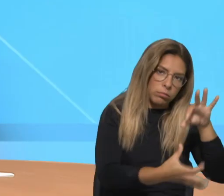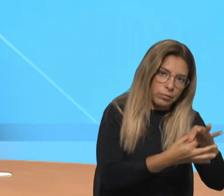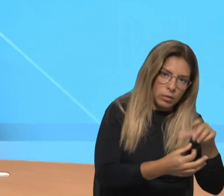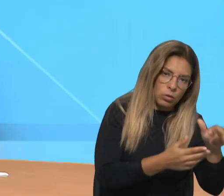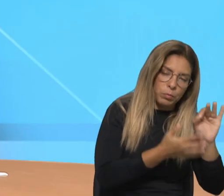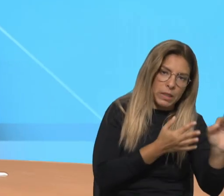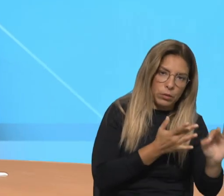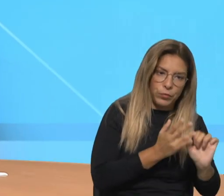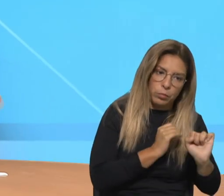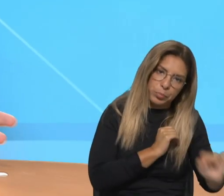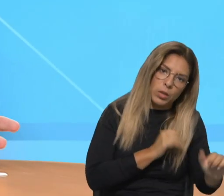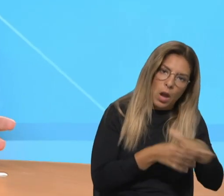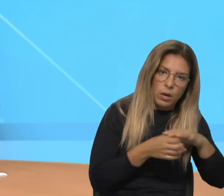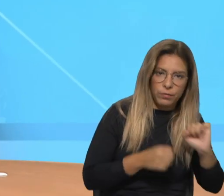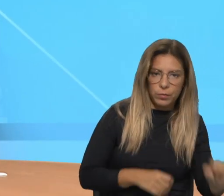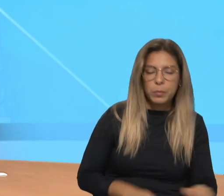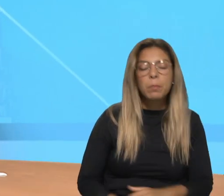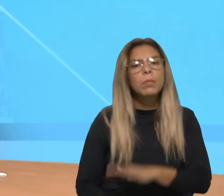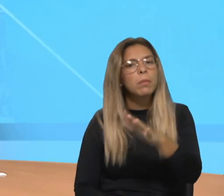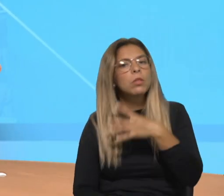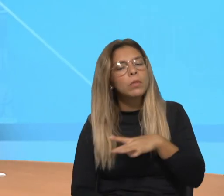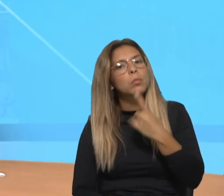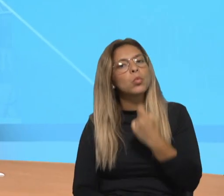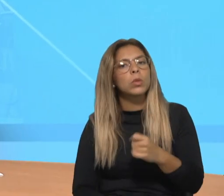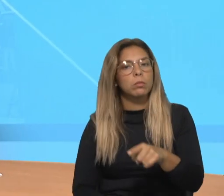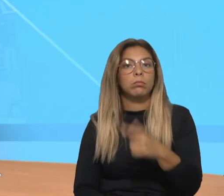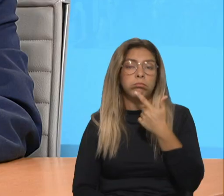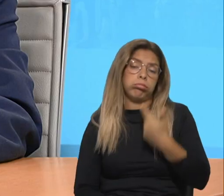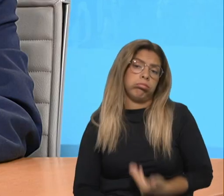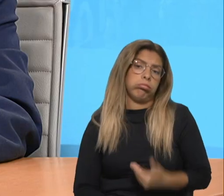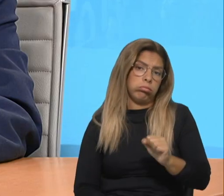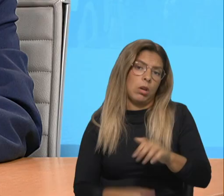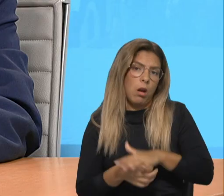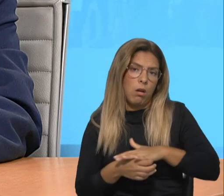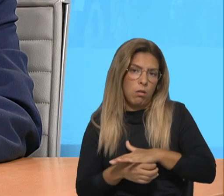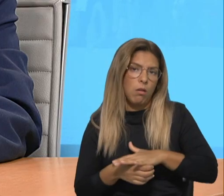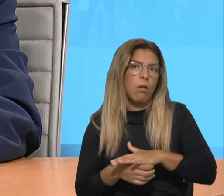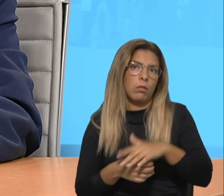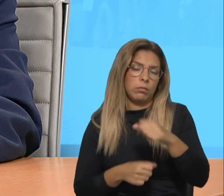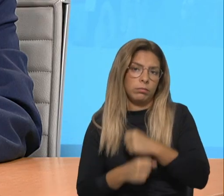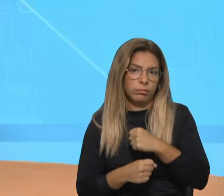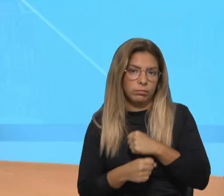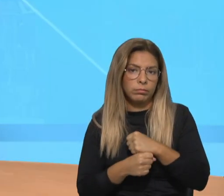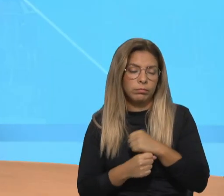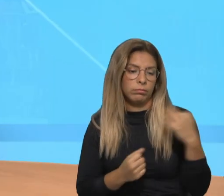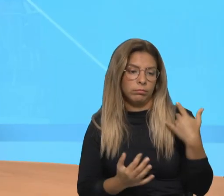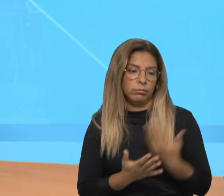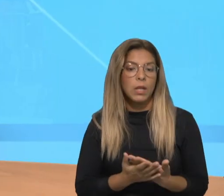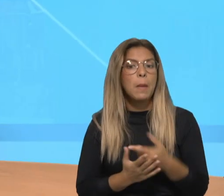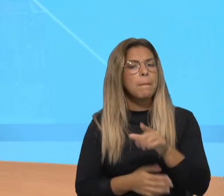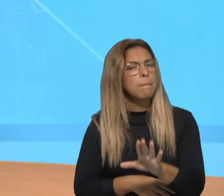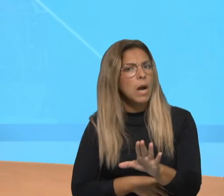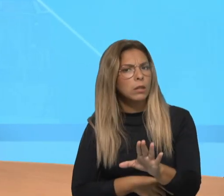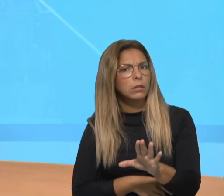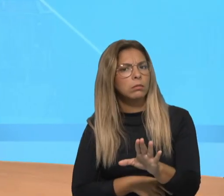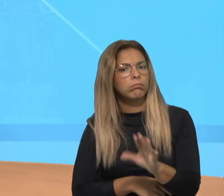Perguntava-lhe, maestro Emanuel Pacheco, enfim, uma longa experiência nesta área e pela observação que vai